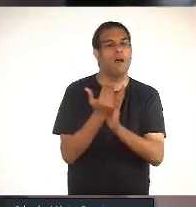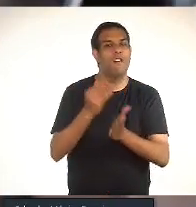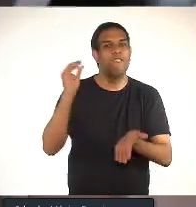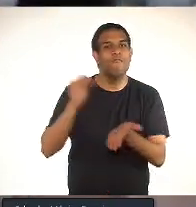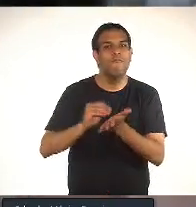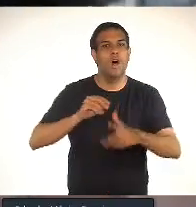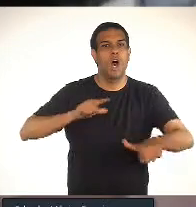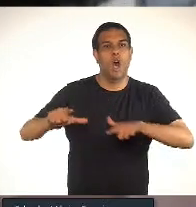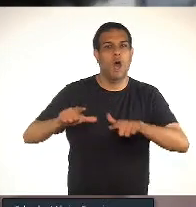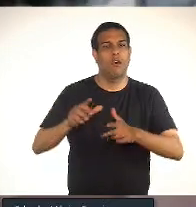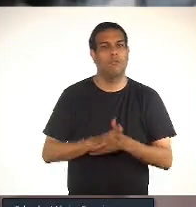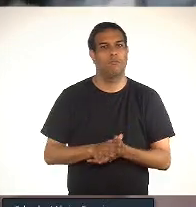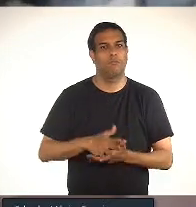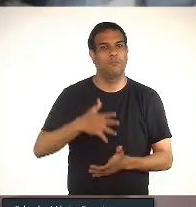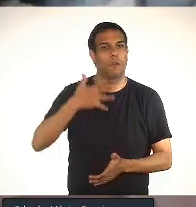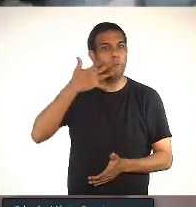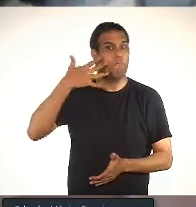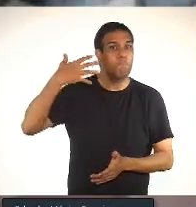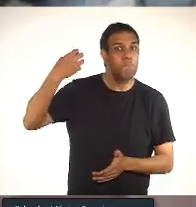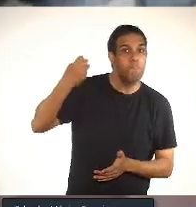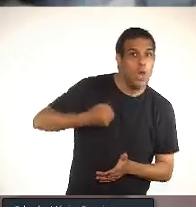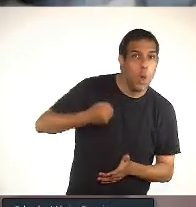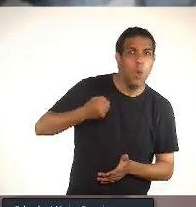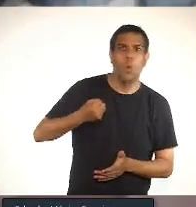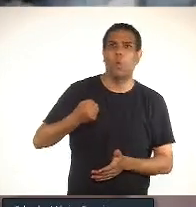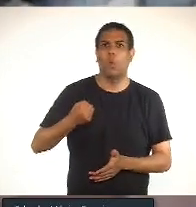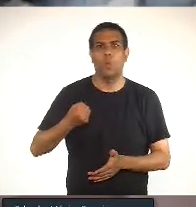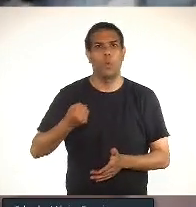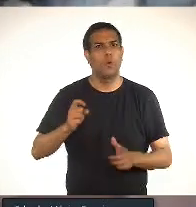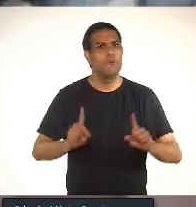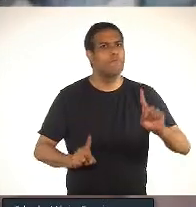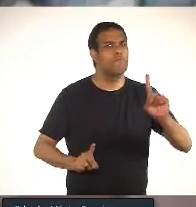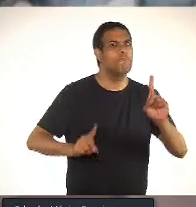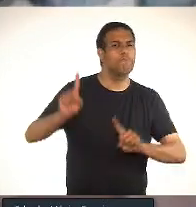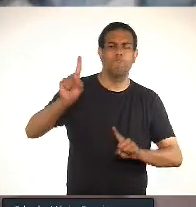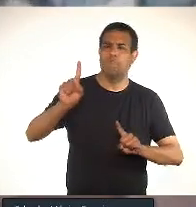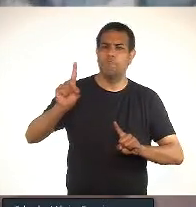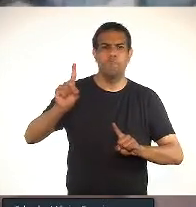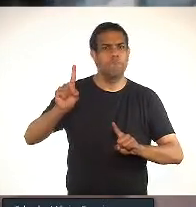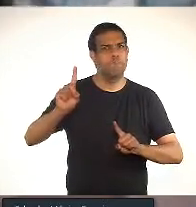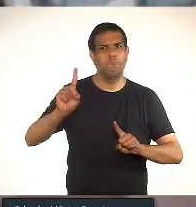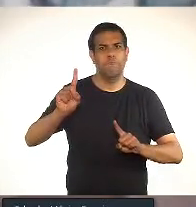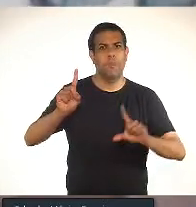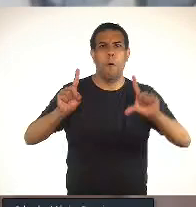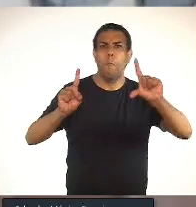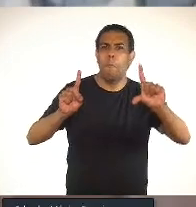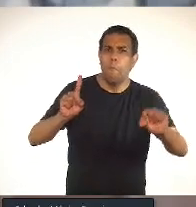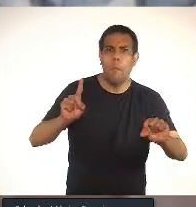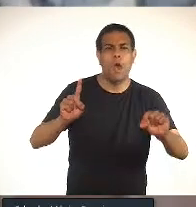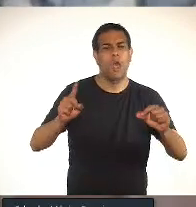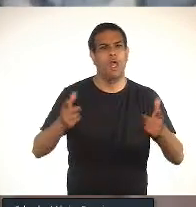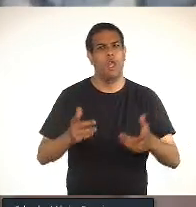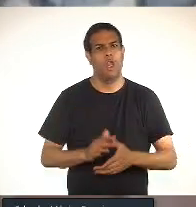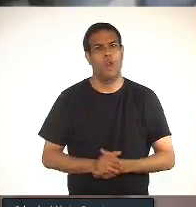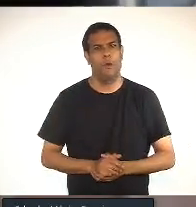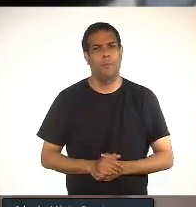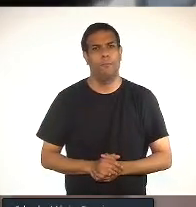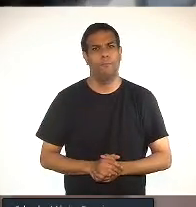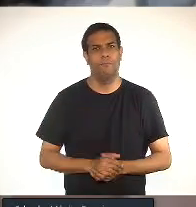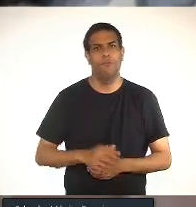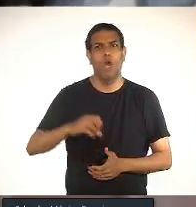os brancos, em contraponto a isso, a subida na desocupação foi bem mais suave, deputado Valdec, foi